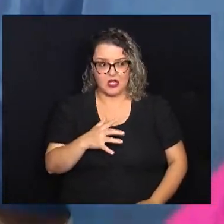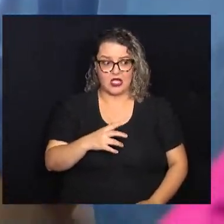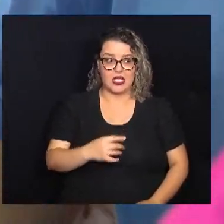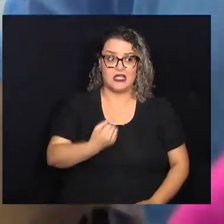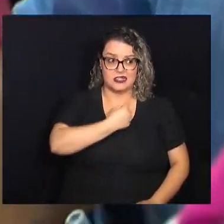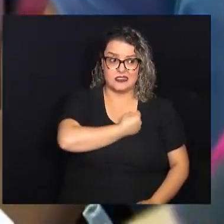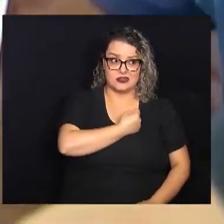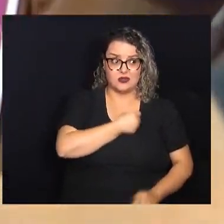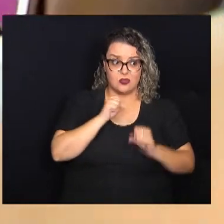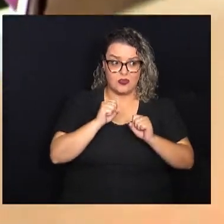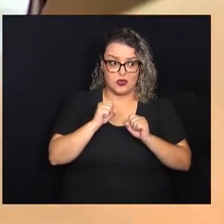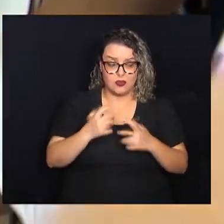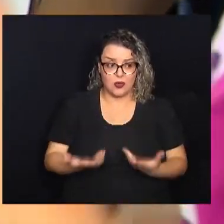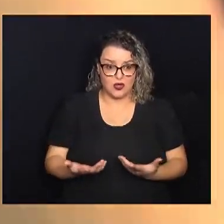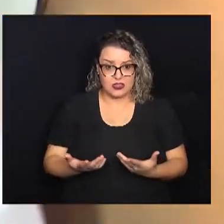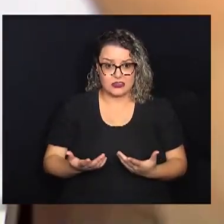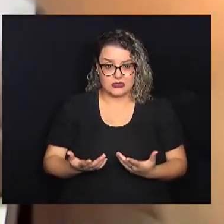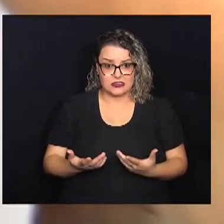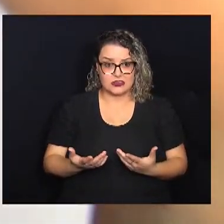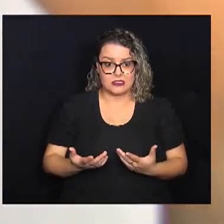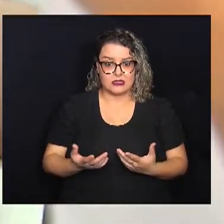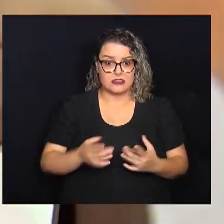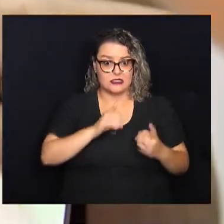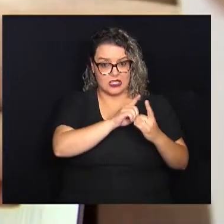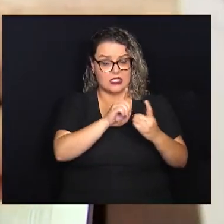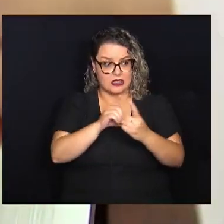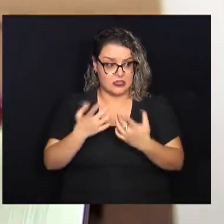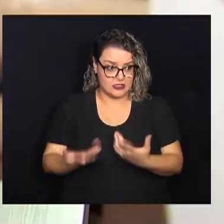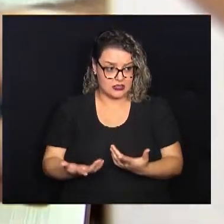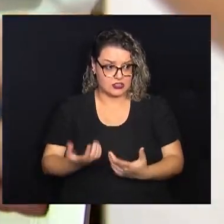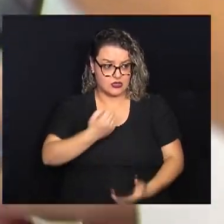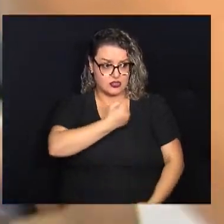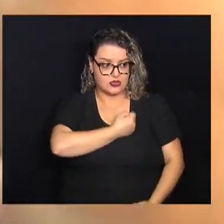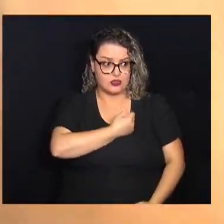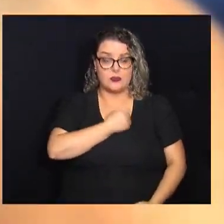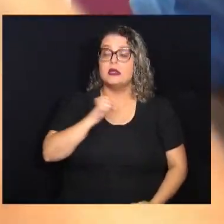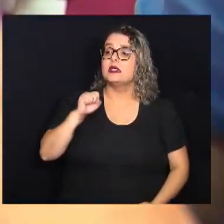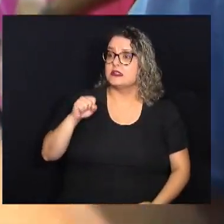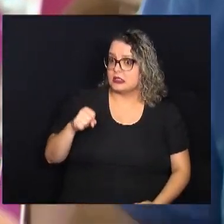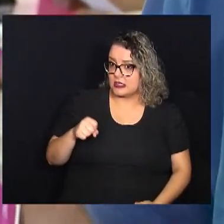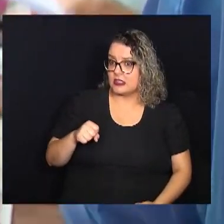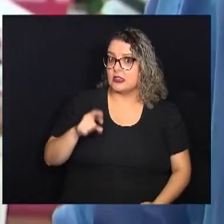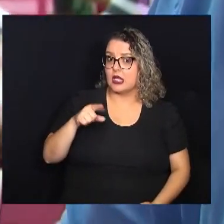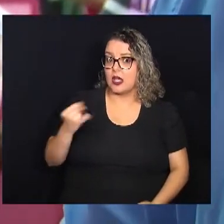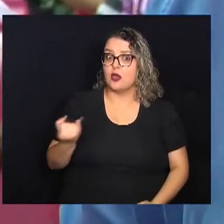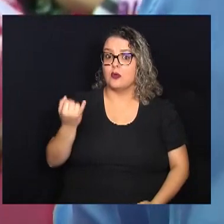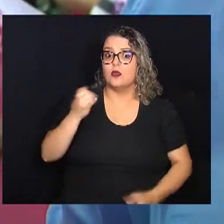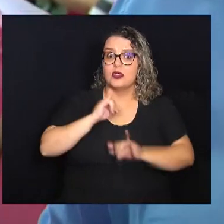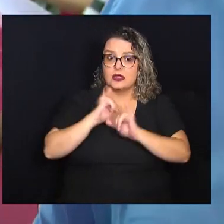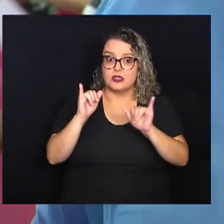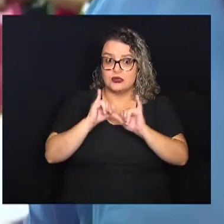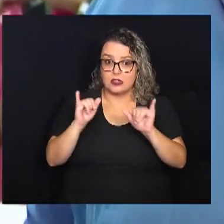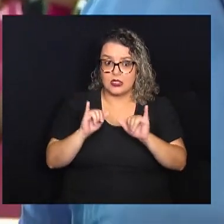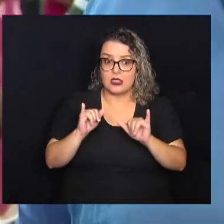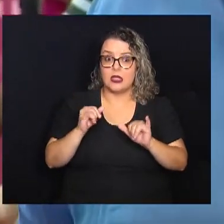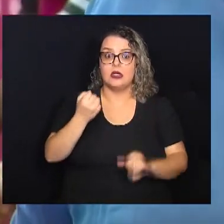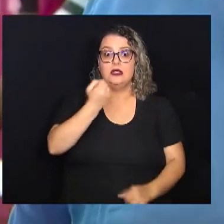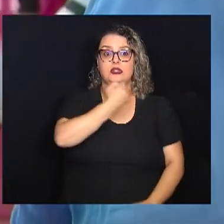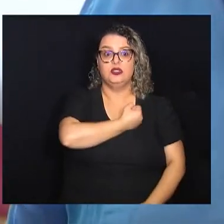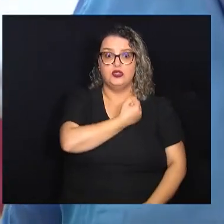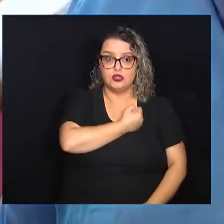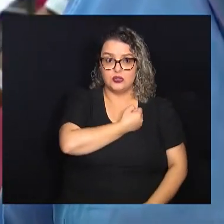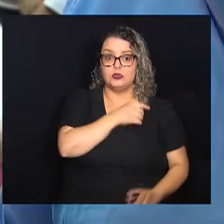possa também ser atendido, esse número de pessoas. Exato, só é importante reforçar, né? Esses são os números que a